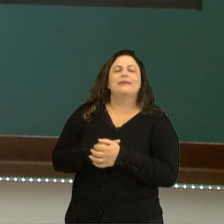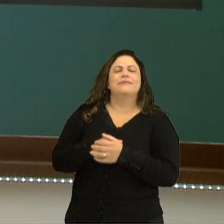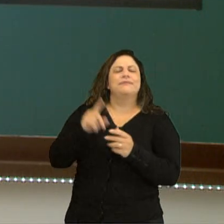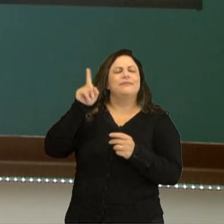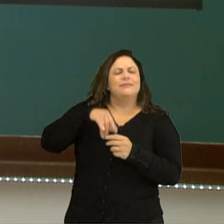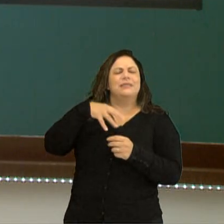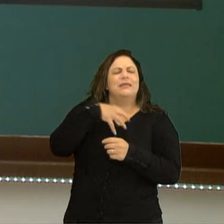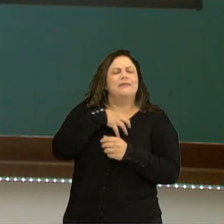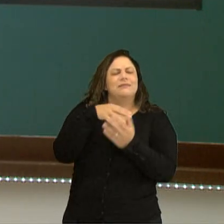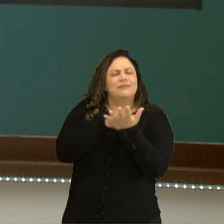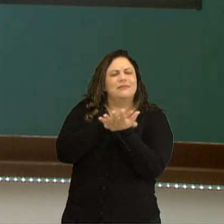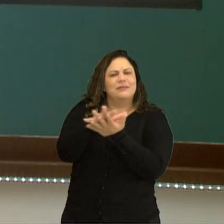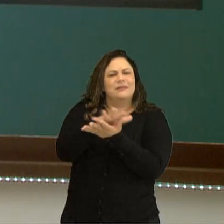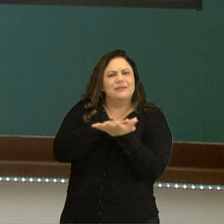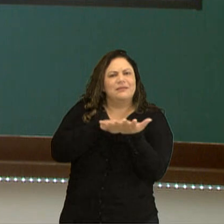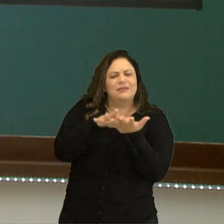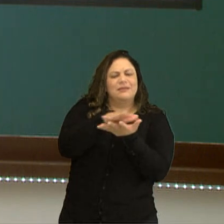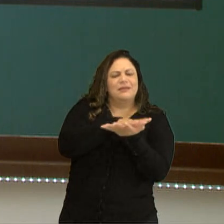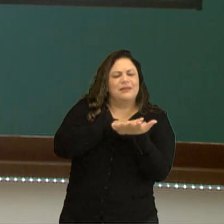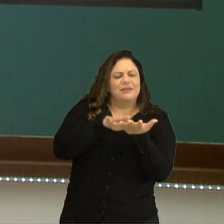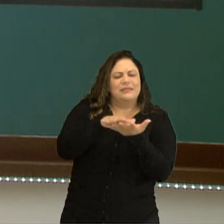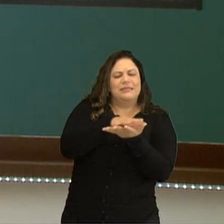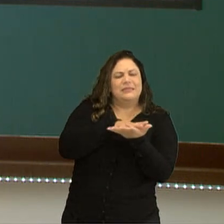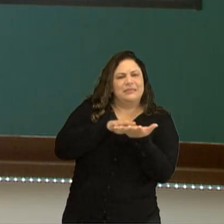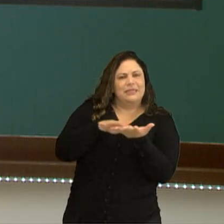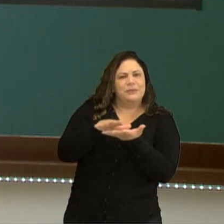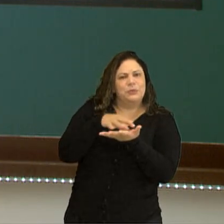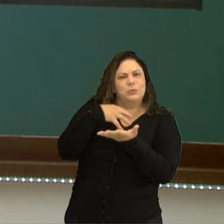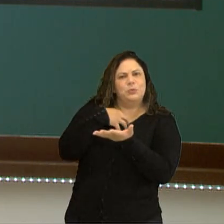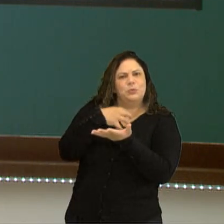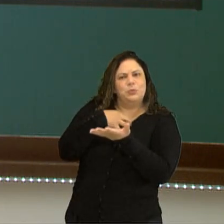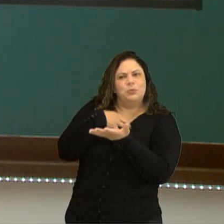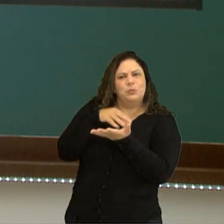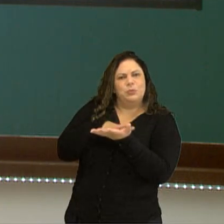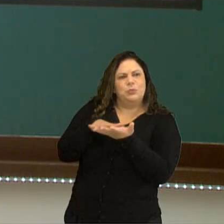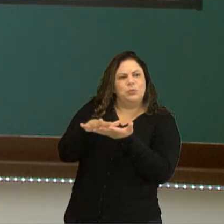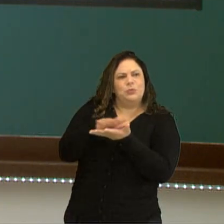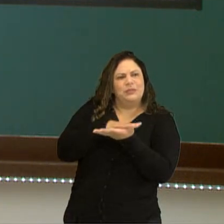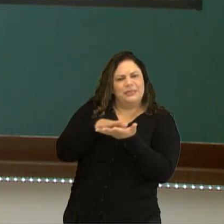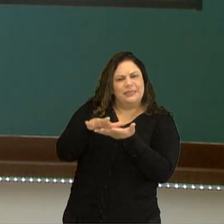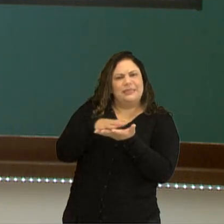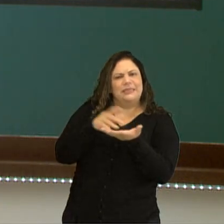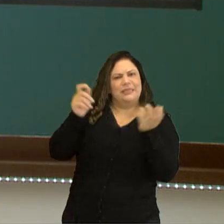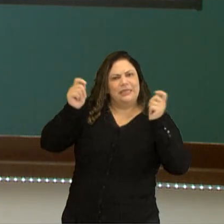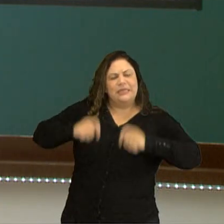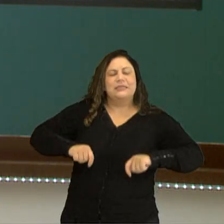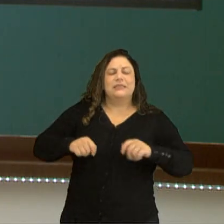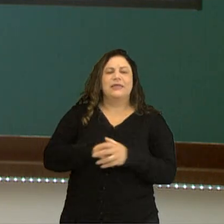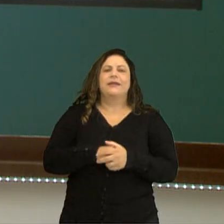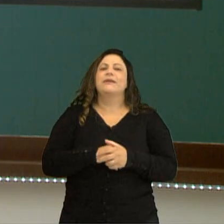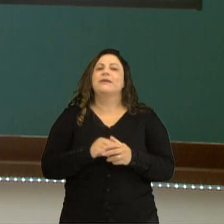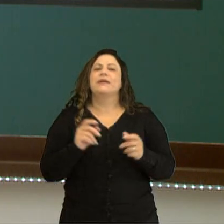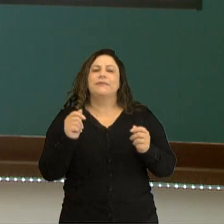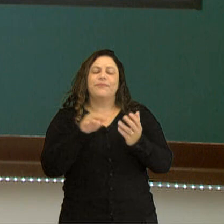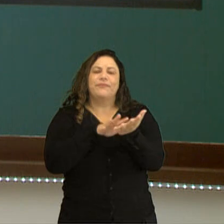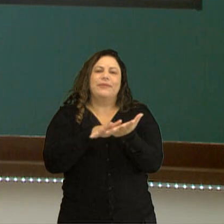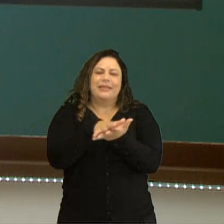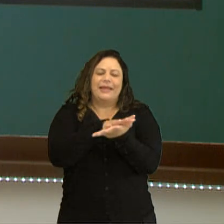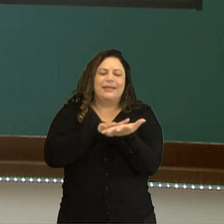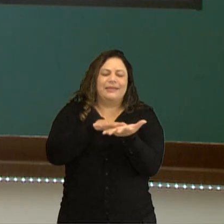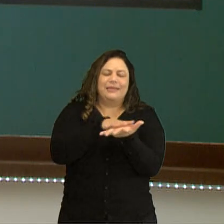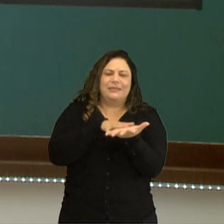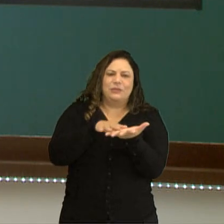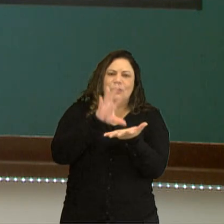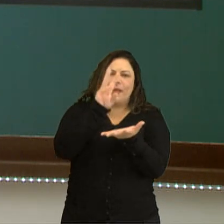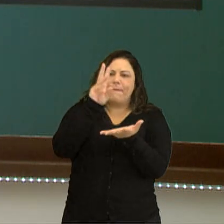sentir as nuances, né? essa degradação, é o que nós chamamos de textura tátil. A gente